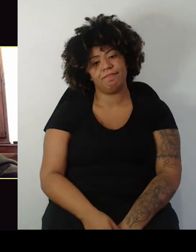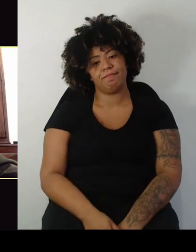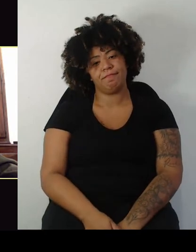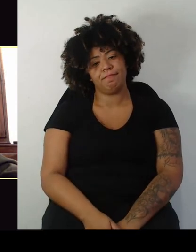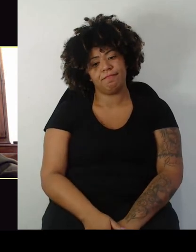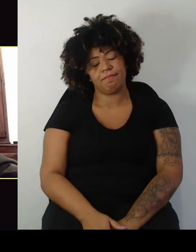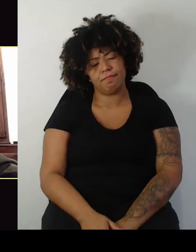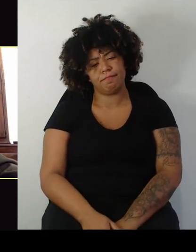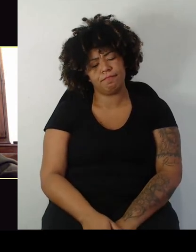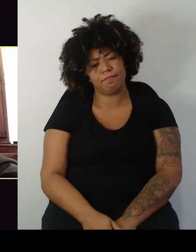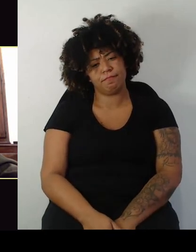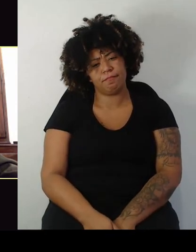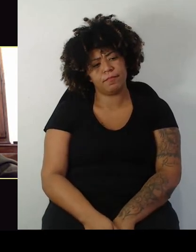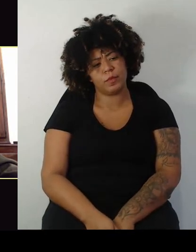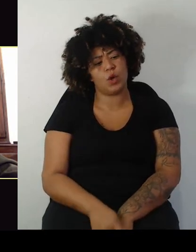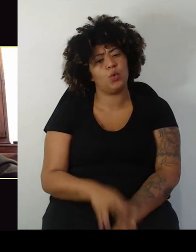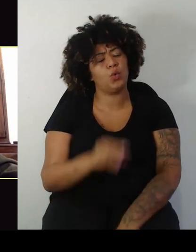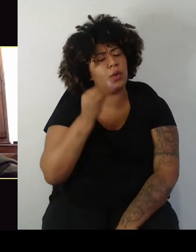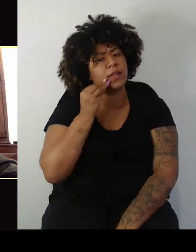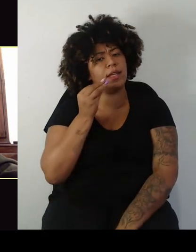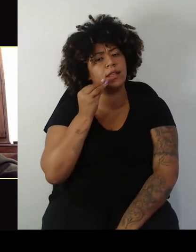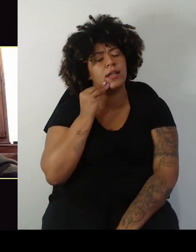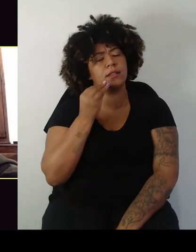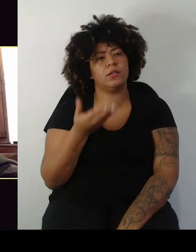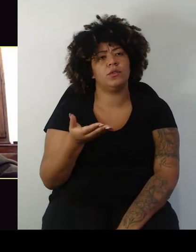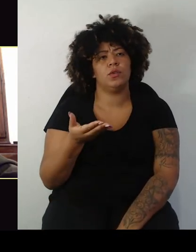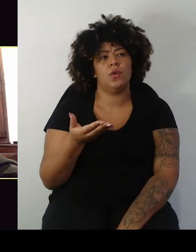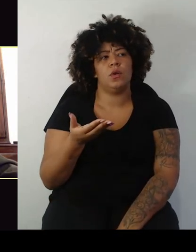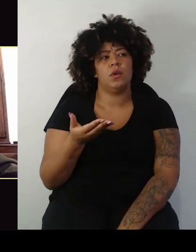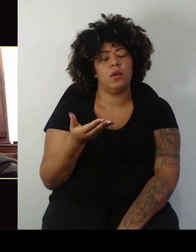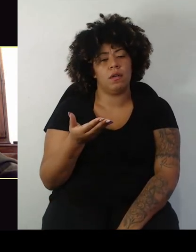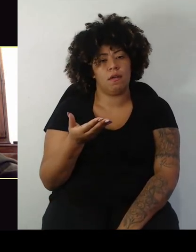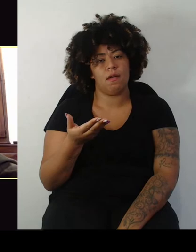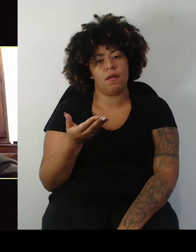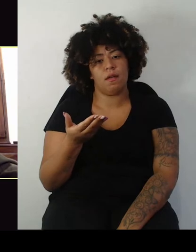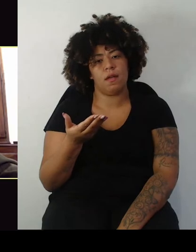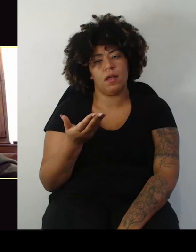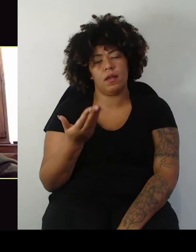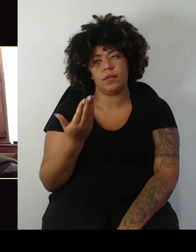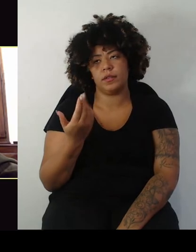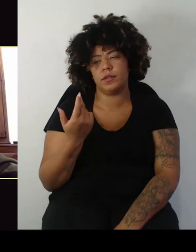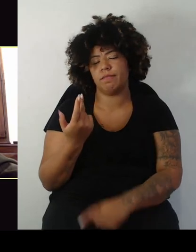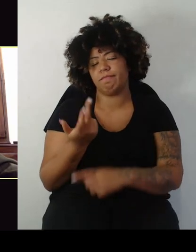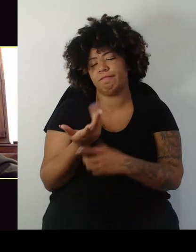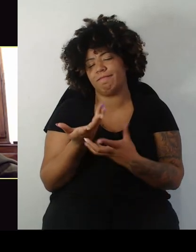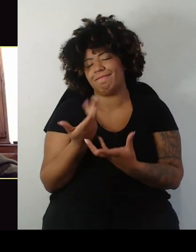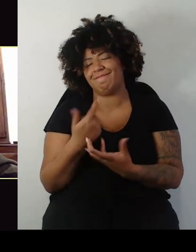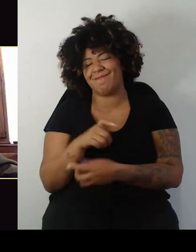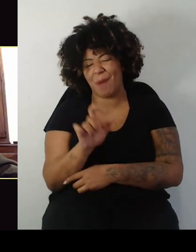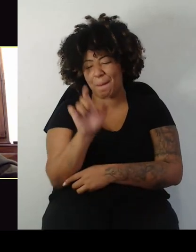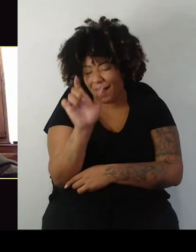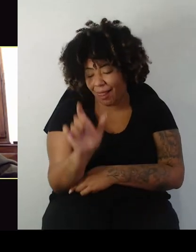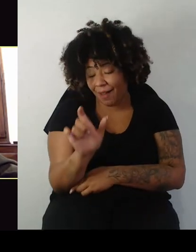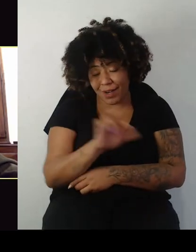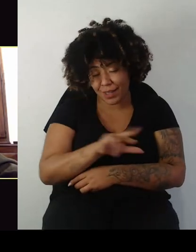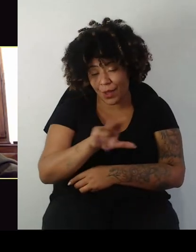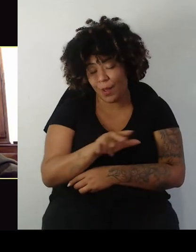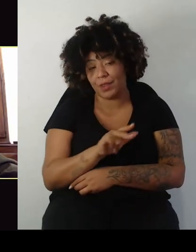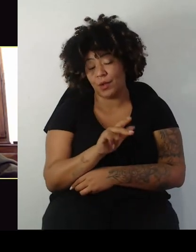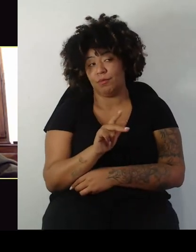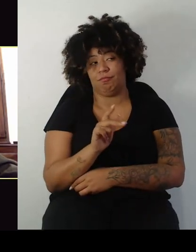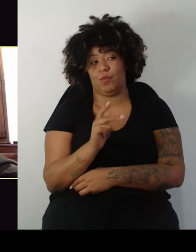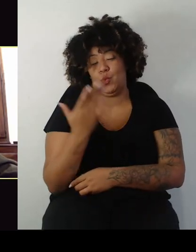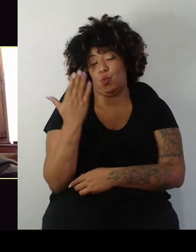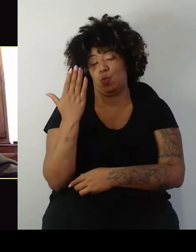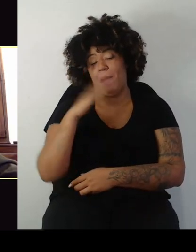eu tô tentando aqui encontrar uma expressão não tão mal educada ele podia ser